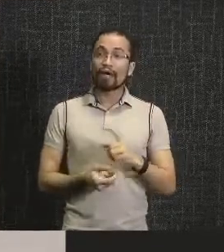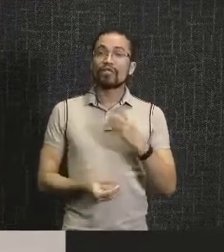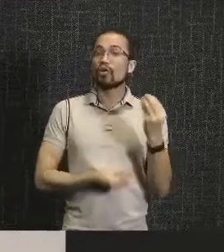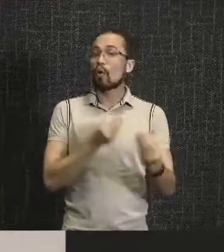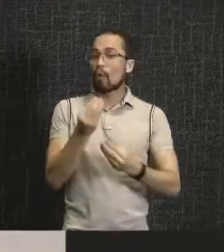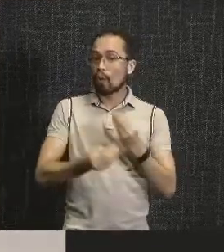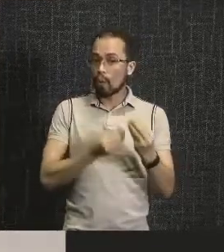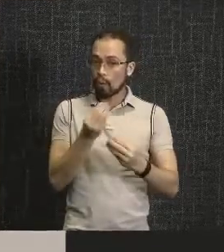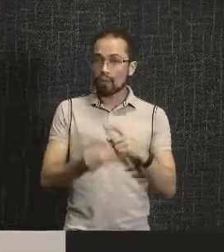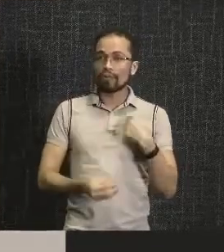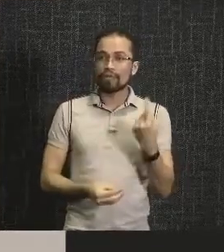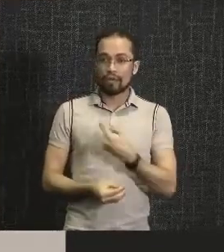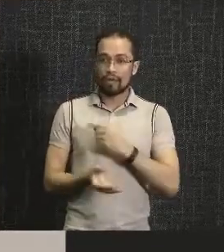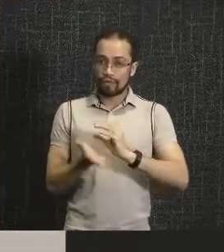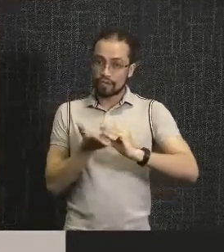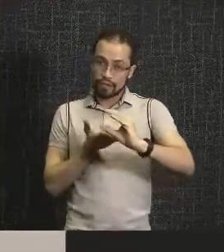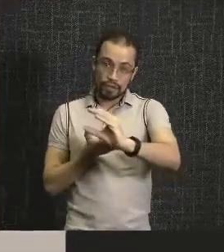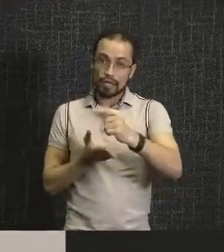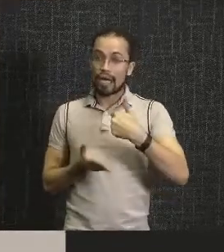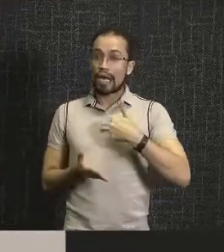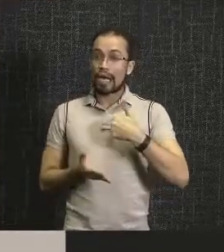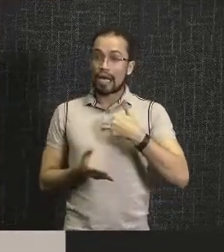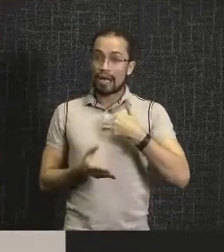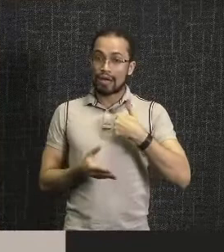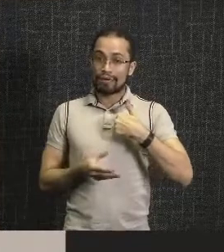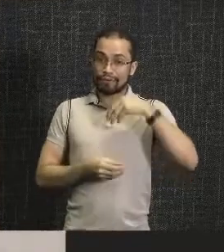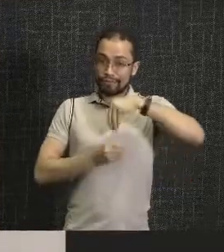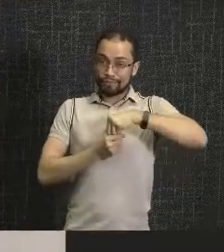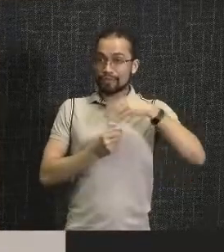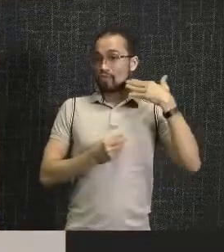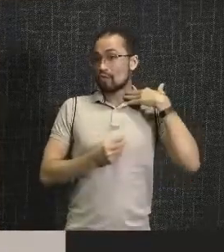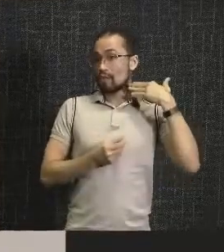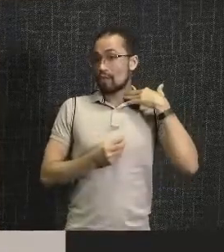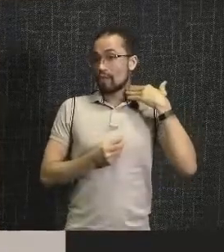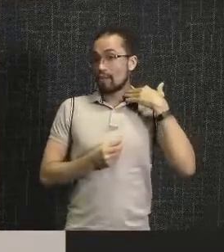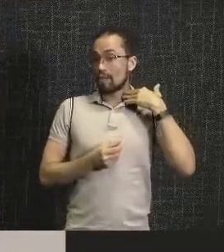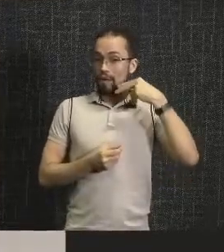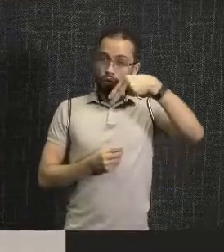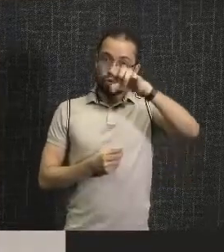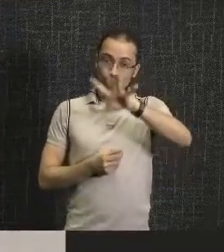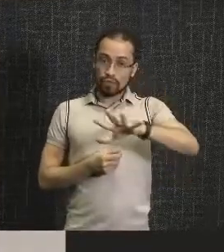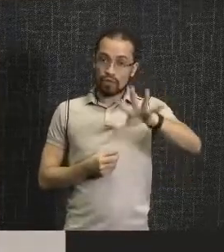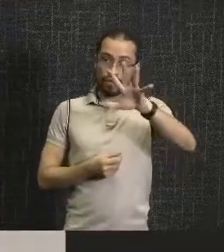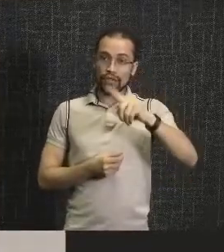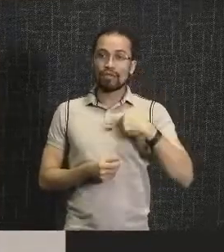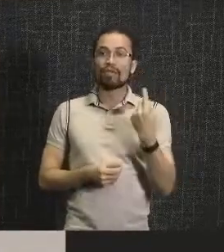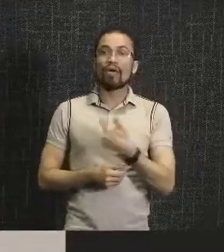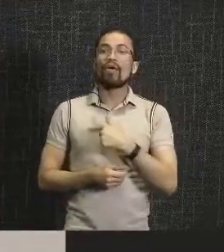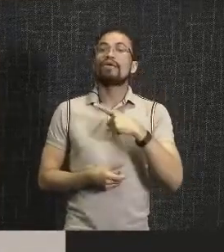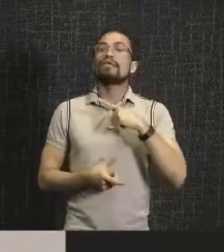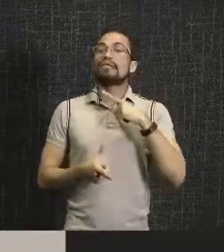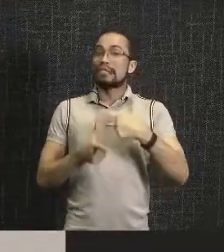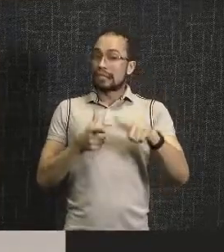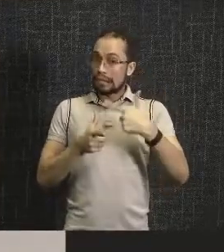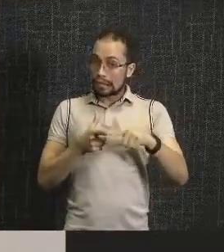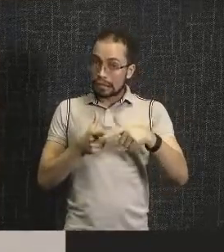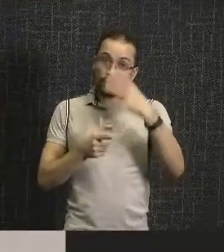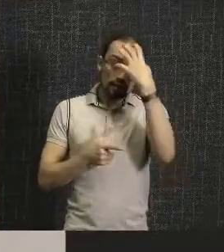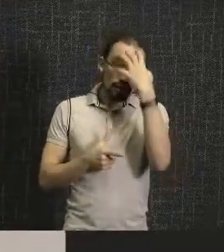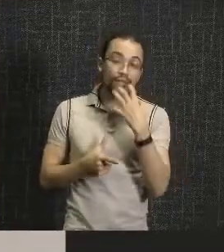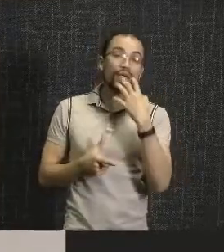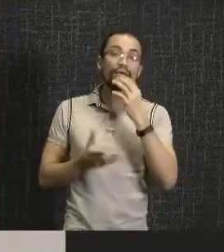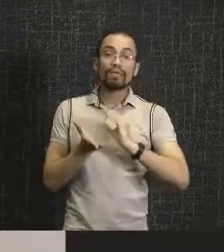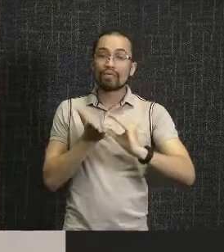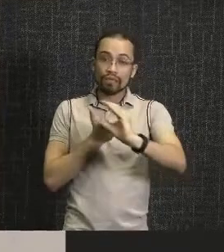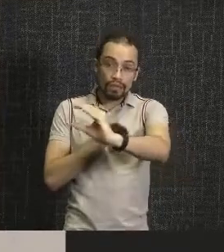essas coisas, eu sou do Banco do Nordeste, e a gente tem aí a crise que traz um problema grande para o financiamento, inclusive